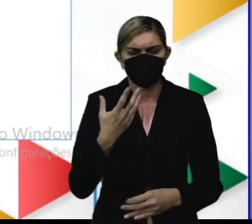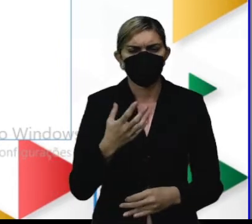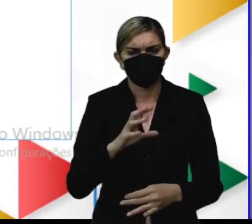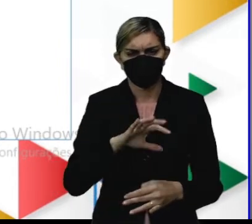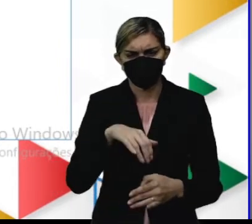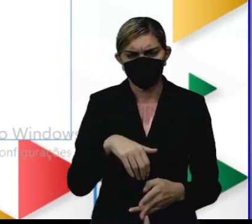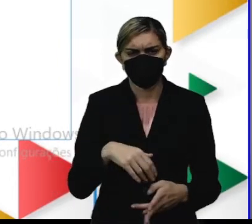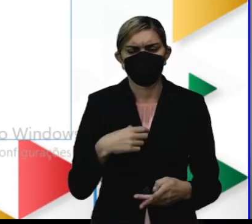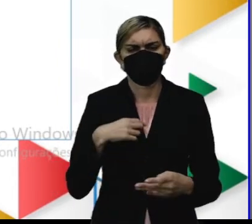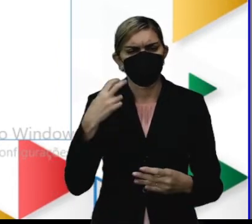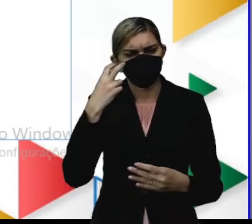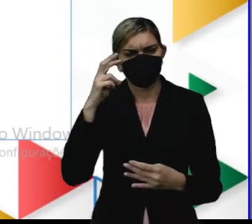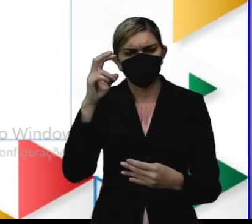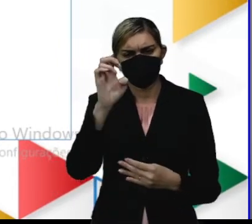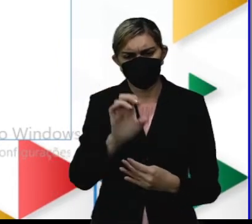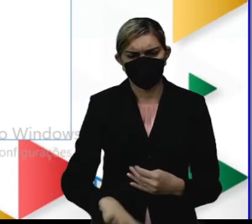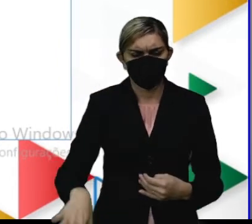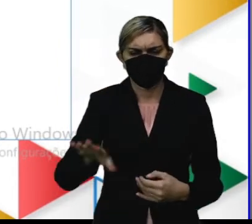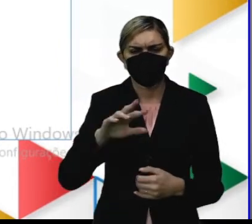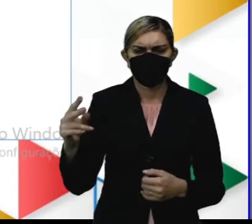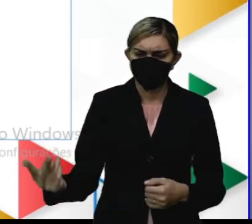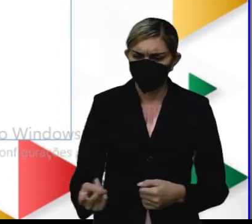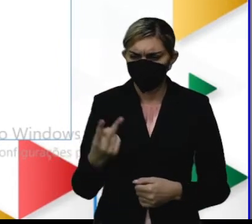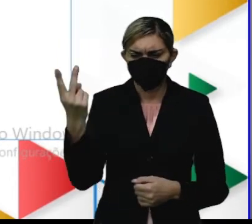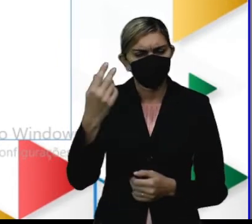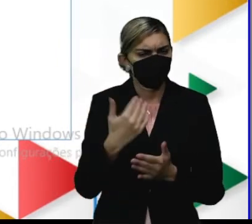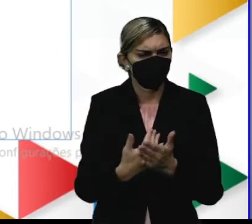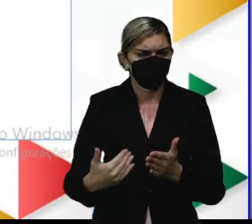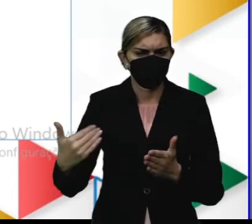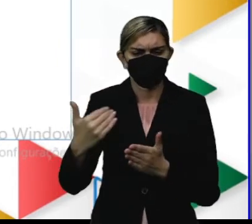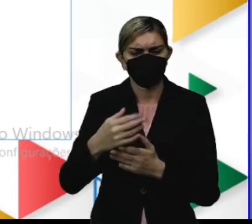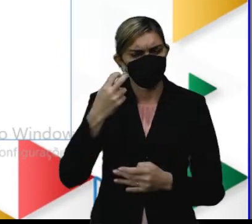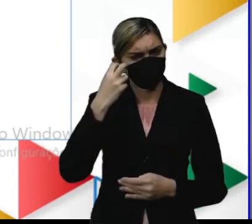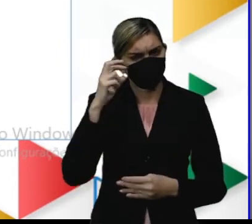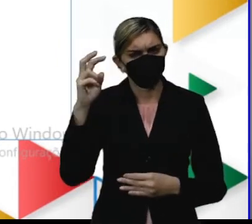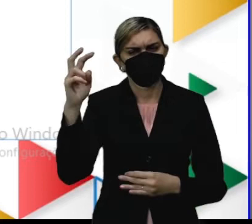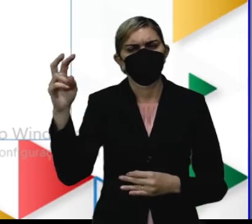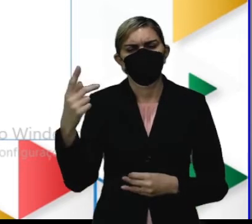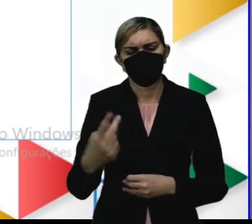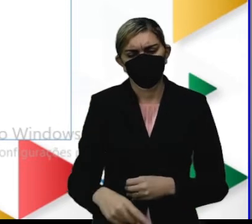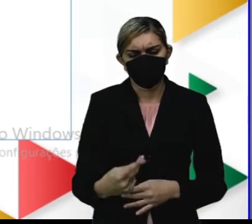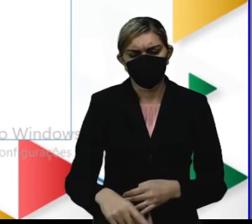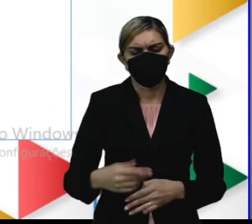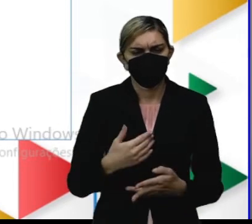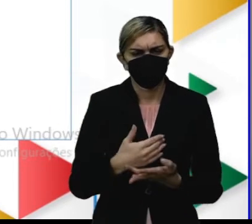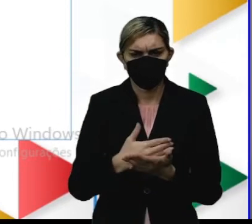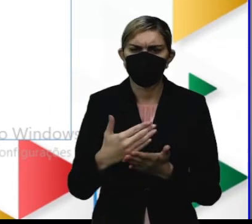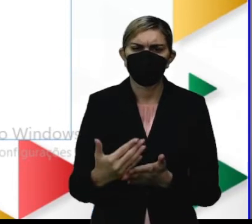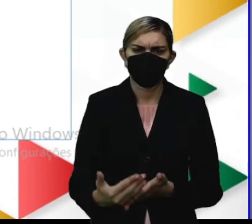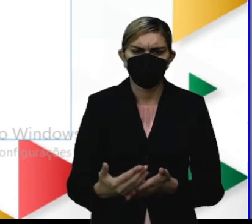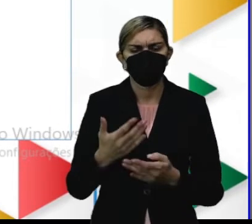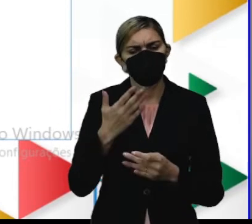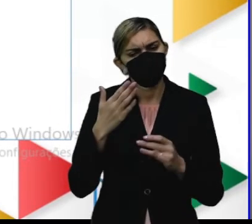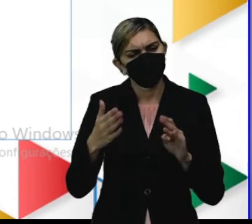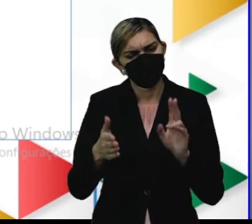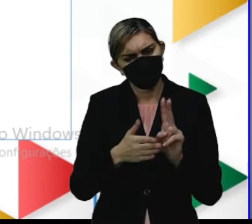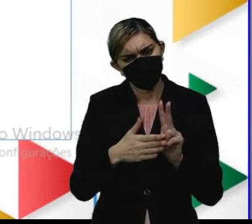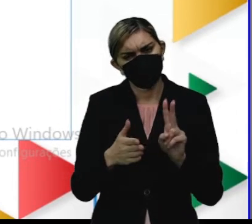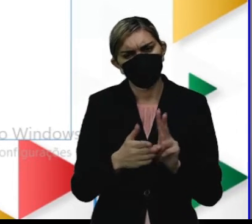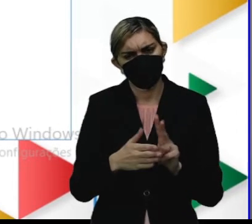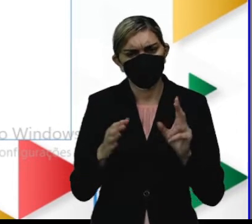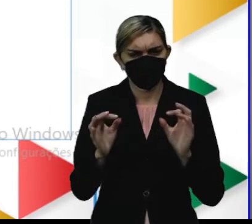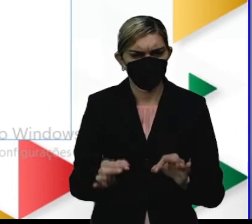etnocentrismo lá da cultura europeia e valorizou mais a nossa cultura aqui. E começou com a nossa cultura indígena,